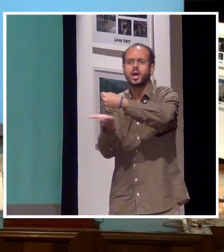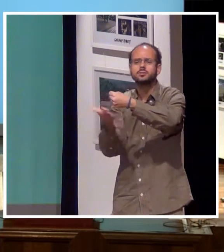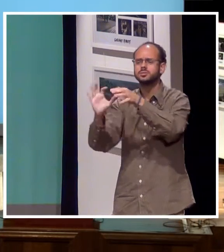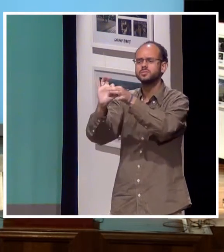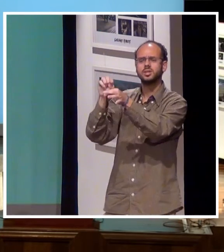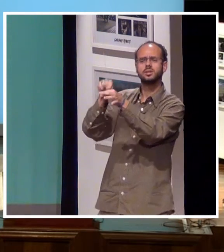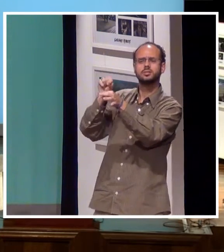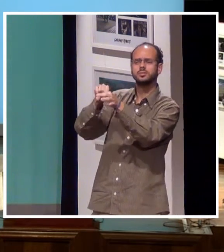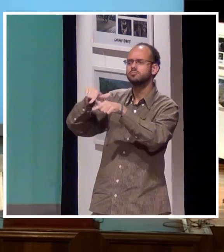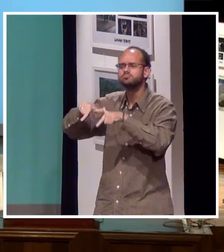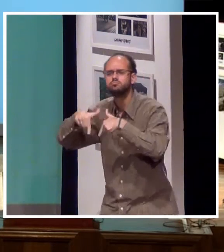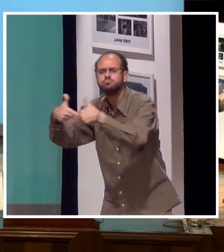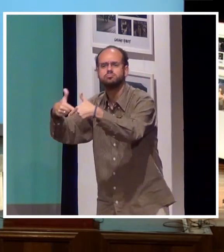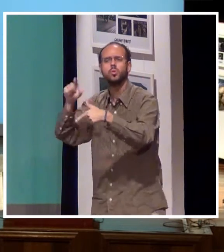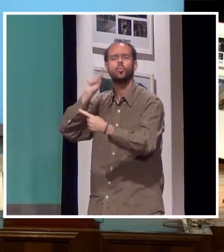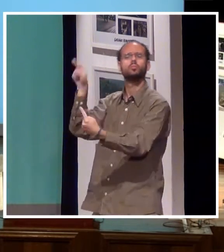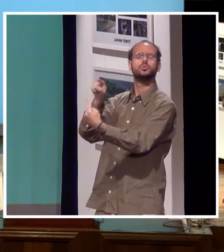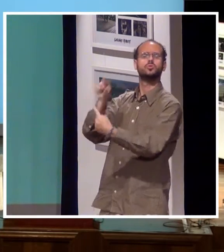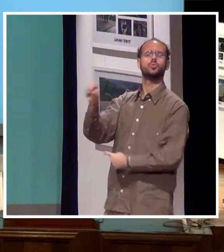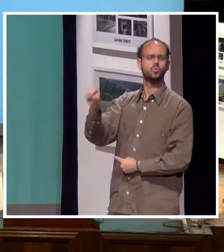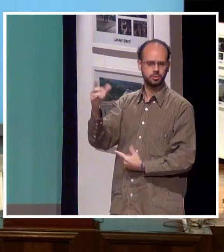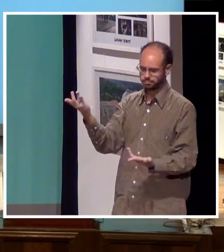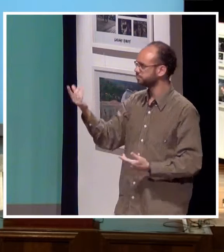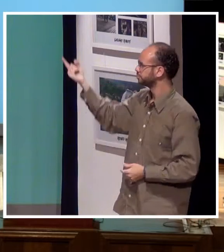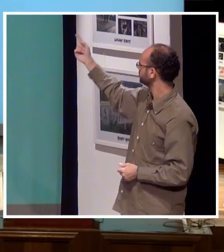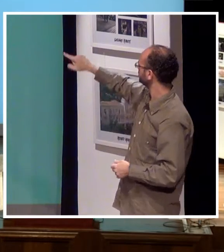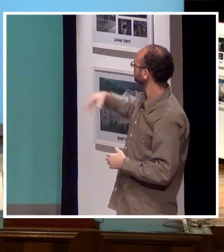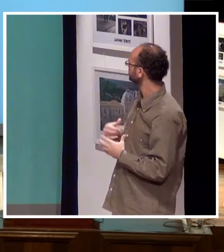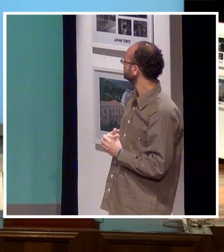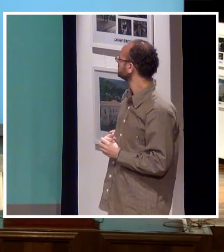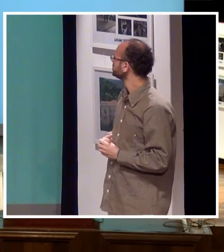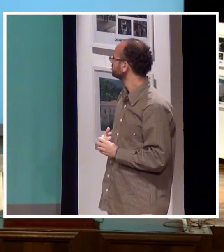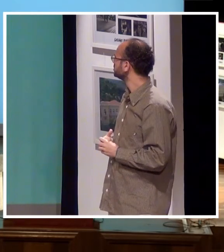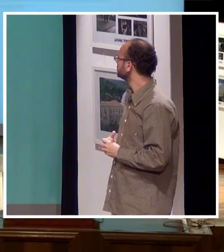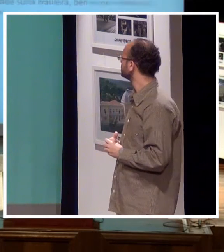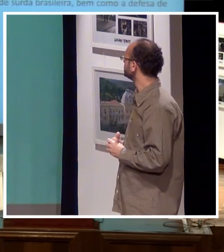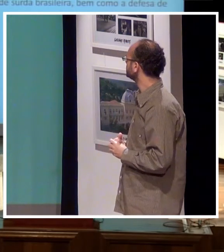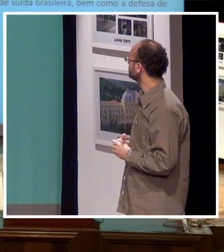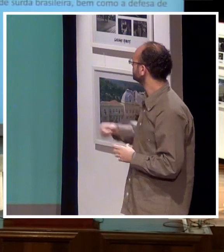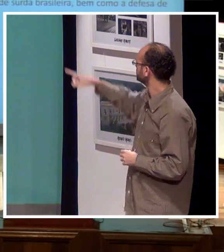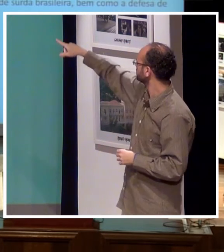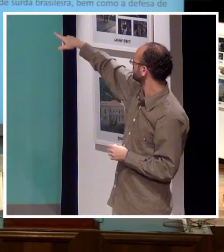Vocês têm um entendimento dessa base, o que fundamentou essas ações da FENES?